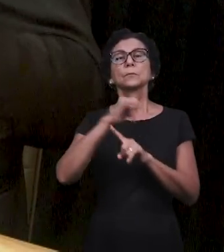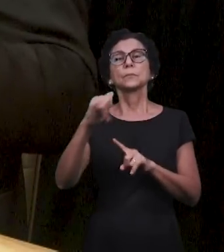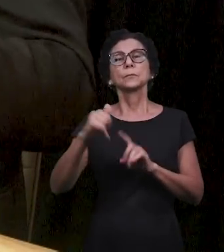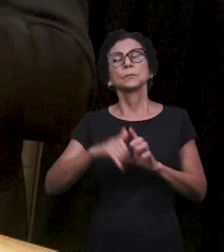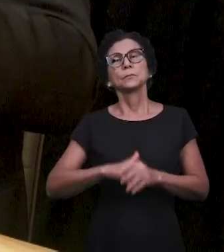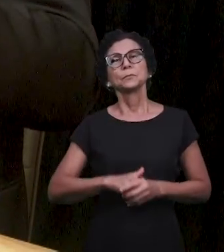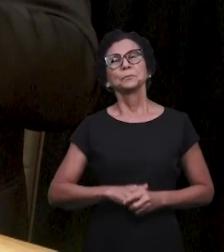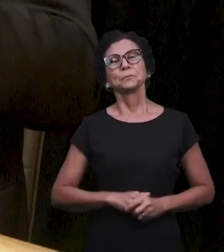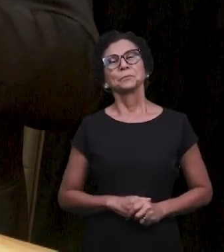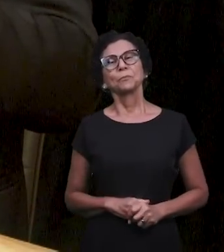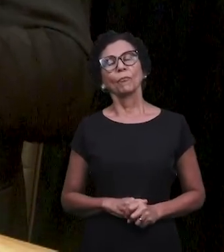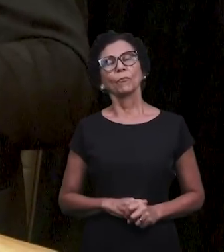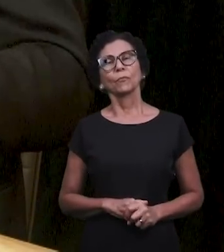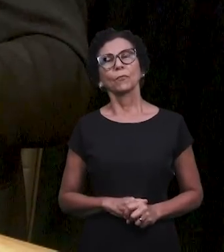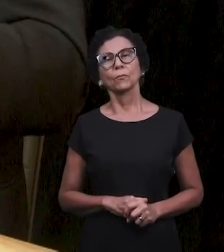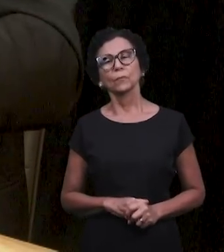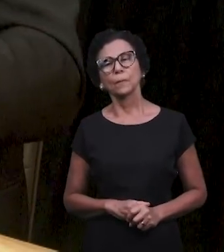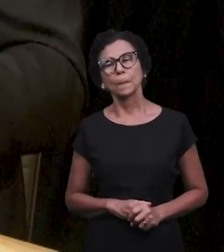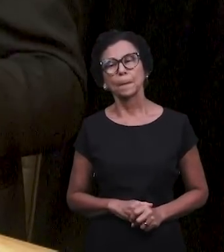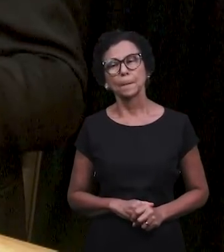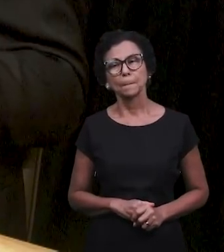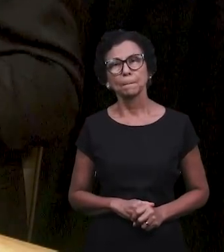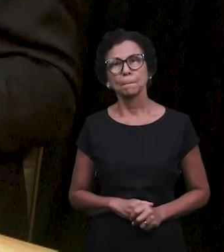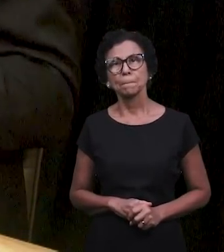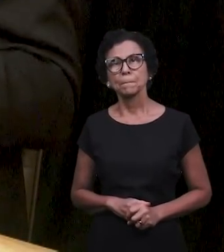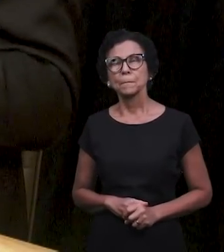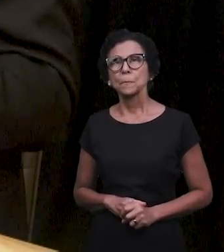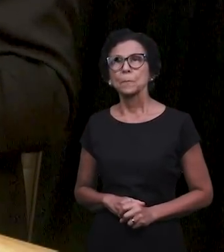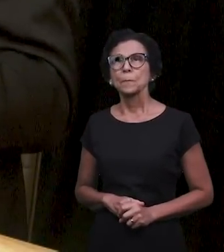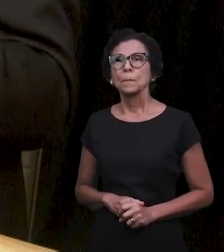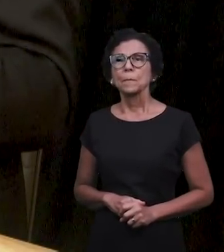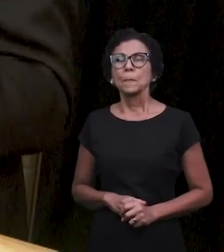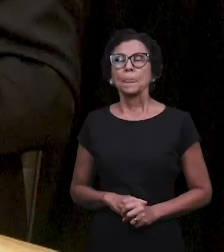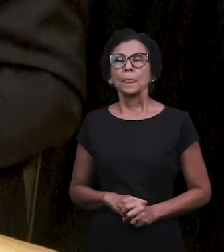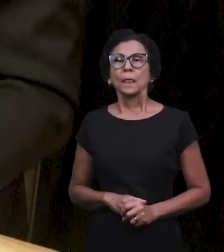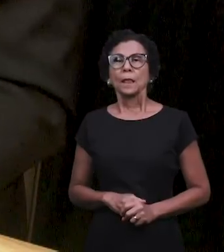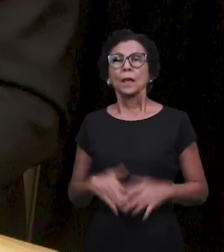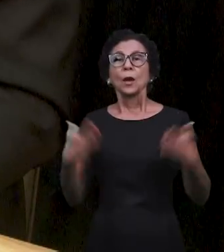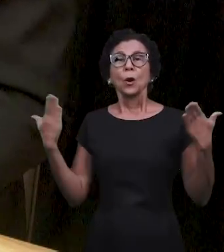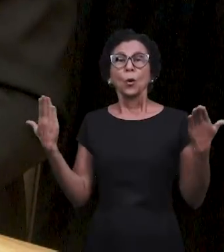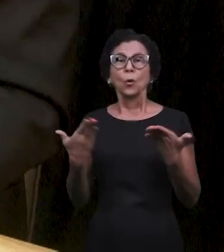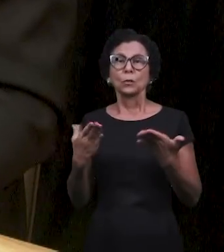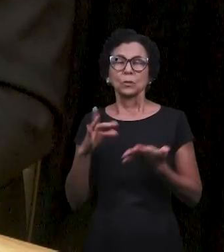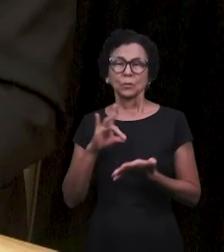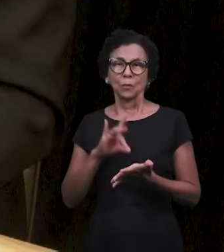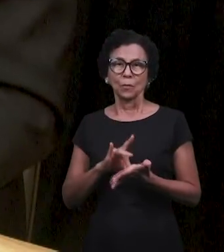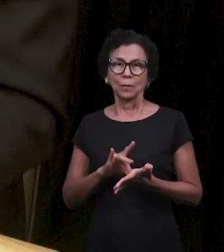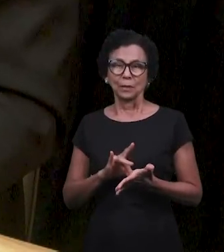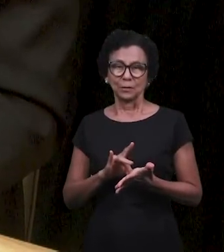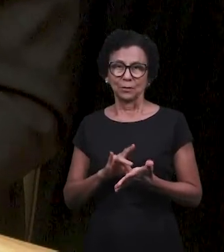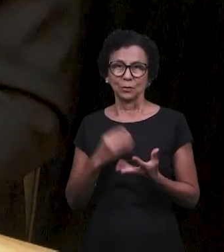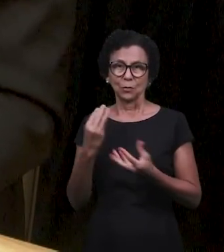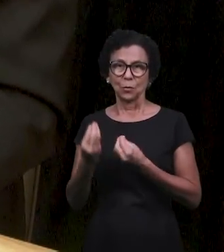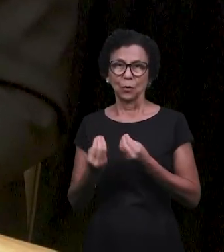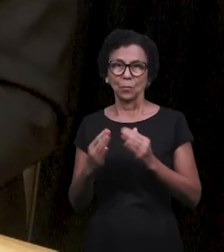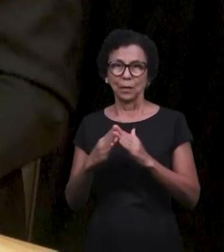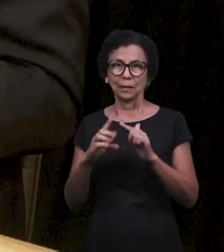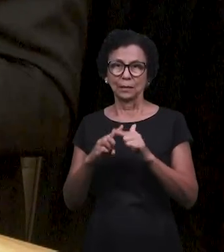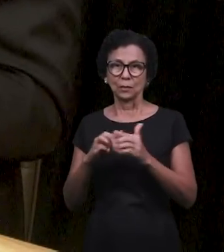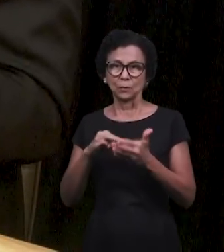Senhor orientou que as nossas igrejas fossem divididas. Os